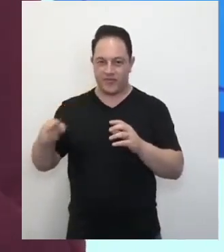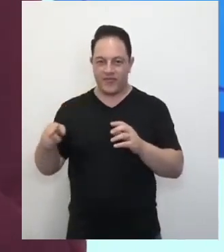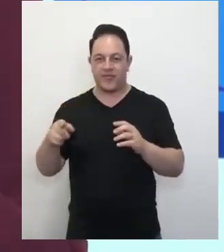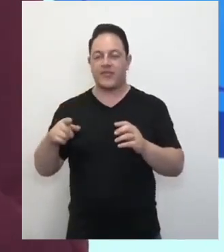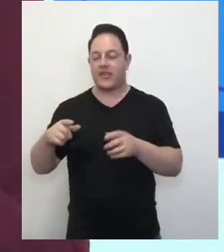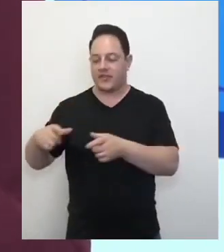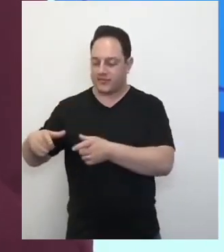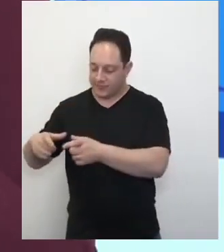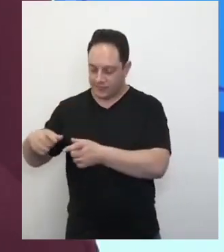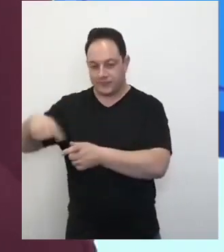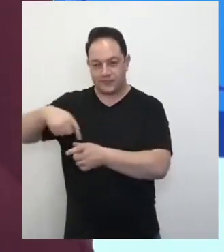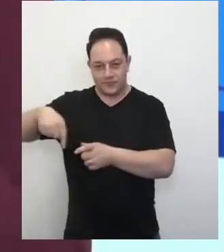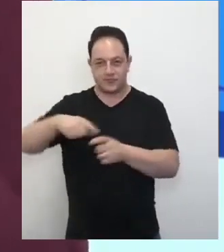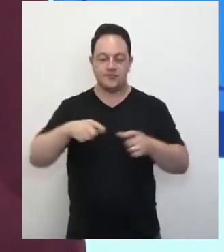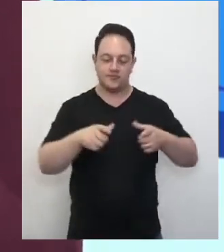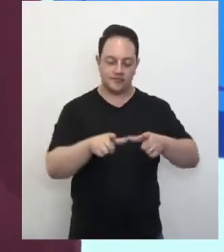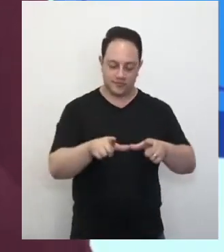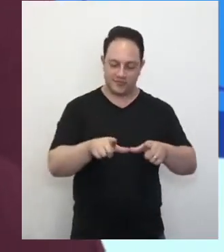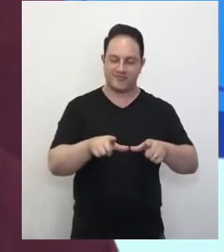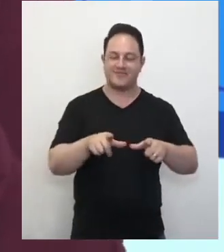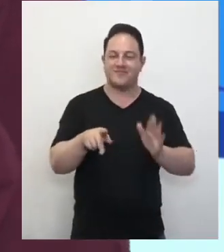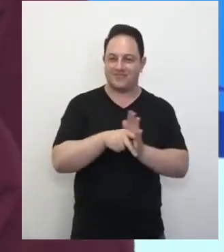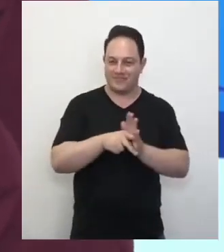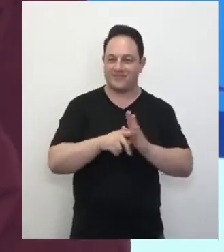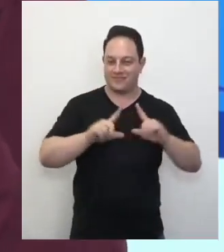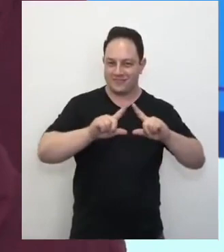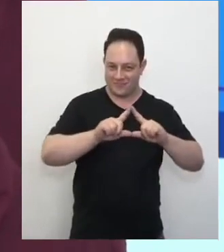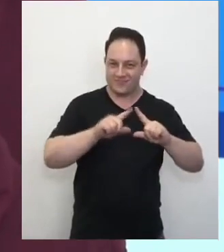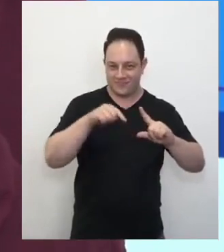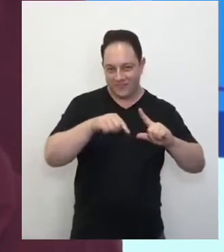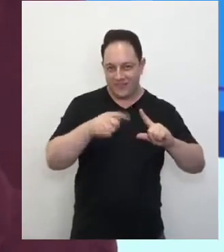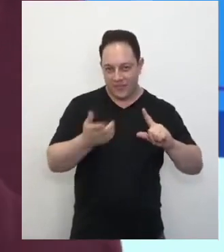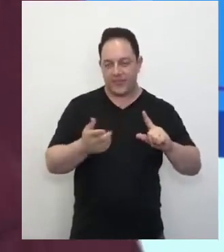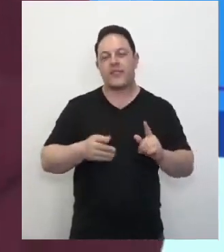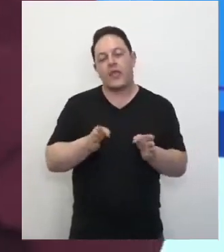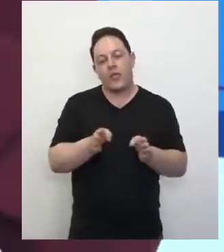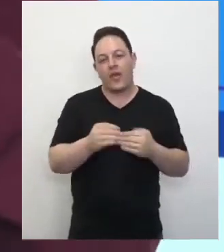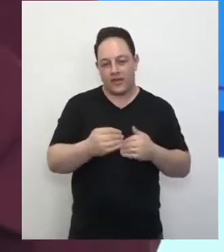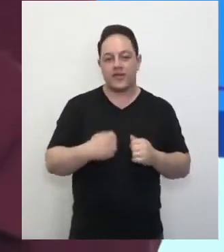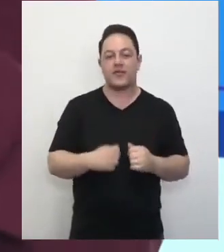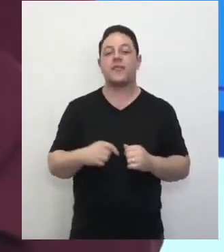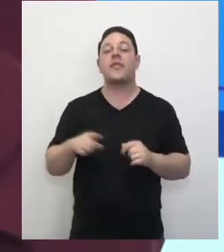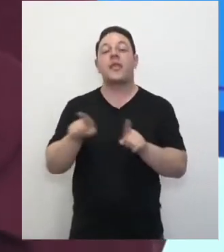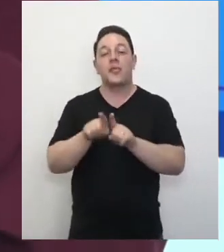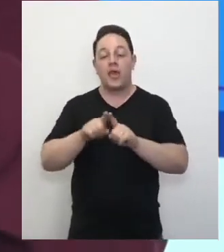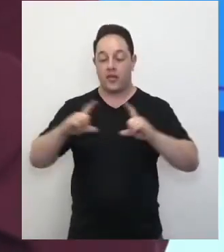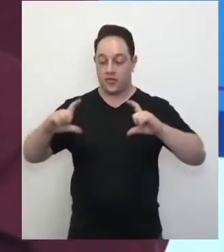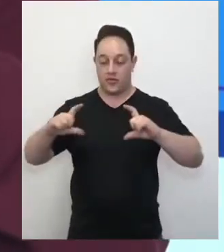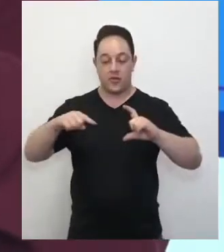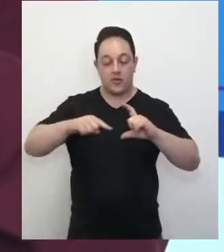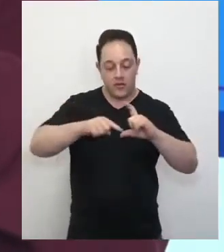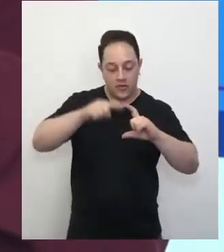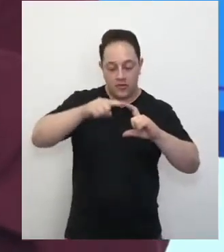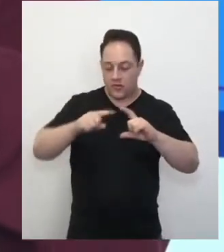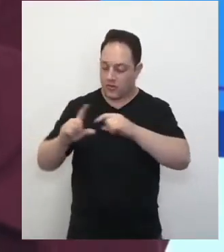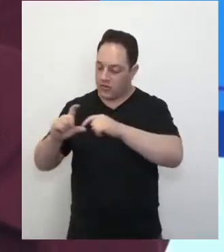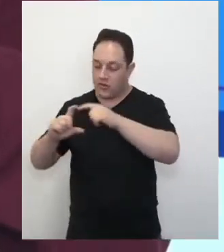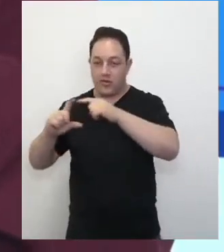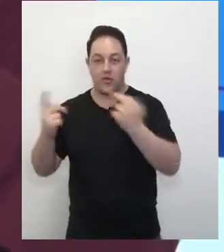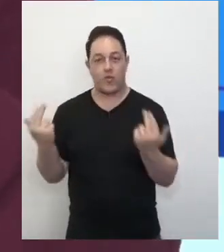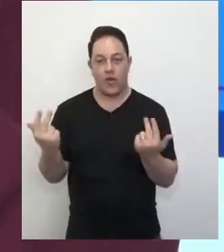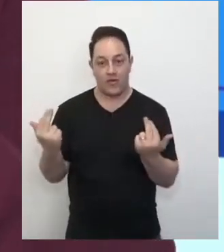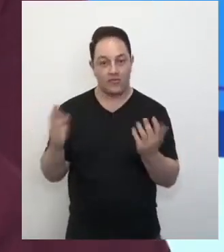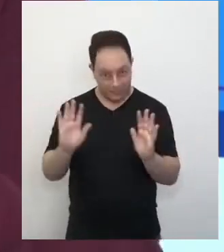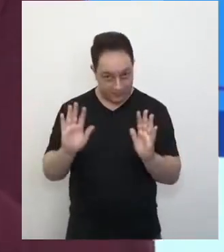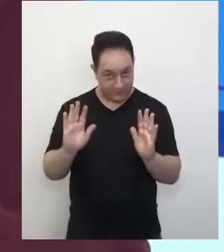da base da pirâmide né que no caso é um quadrado e elas possuem a mesma altura